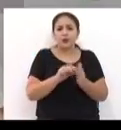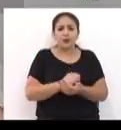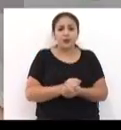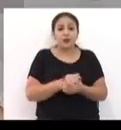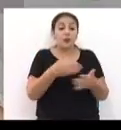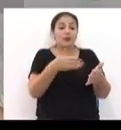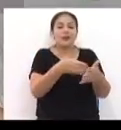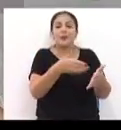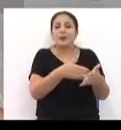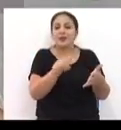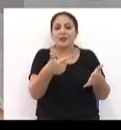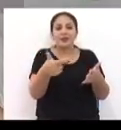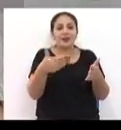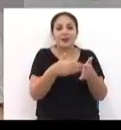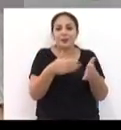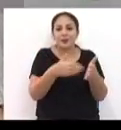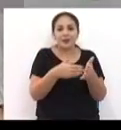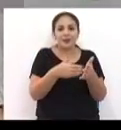não restringe, ela